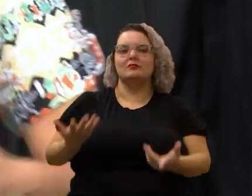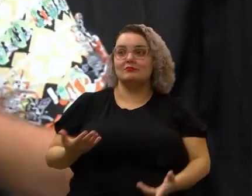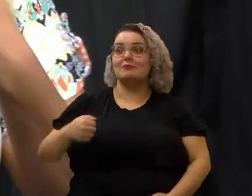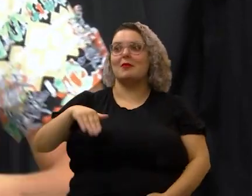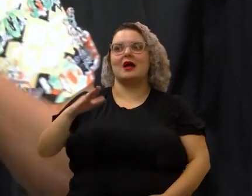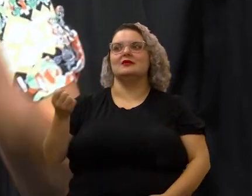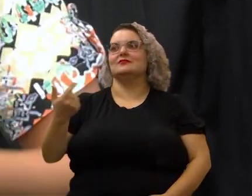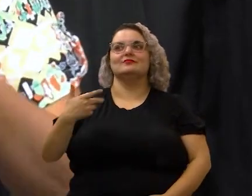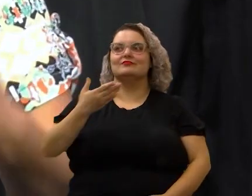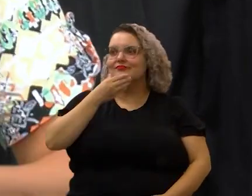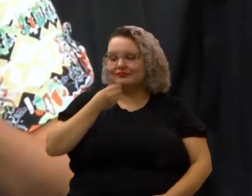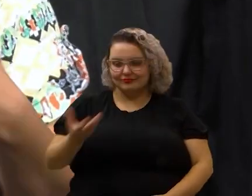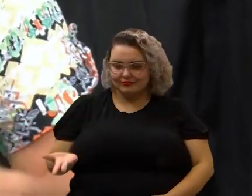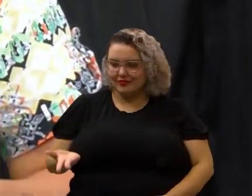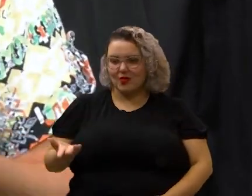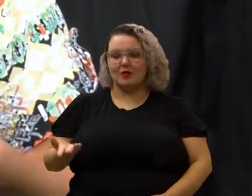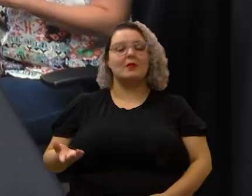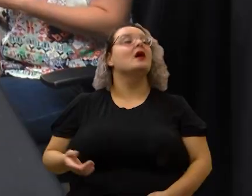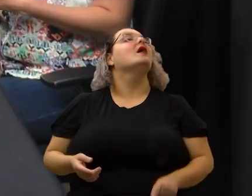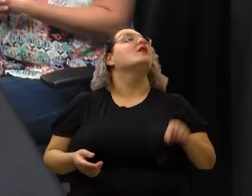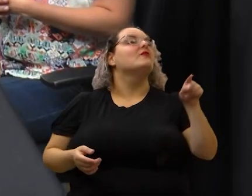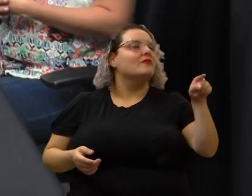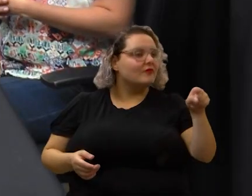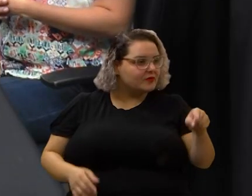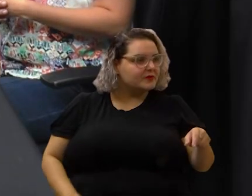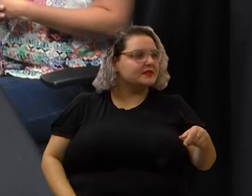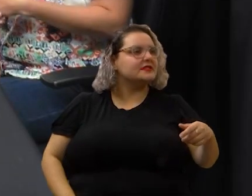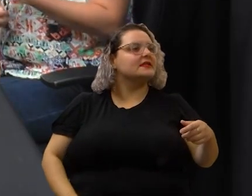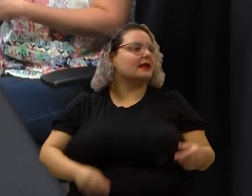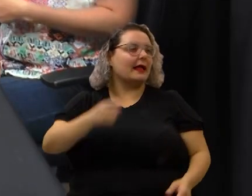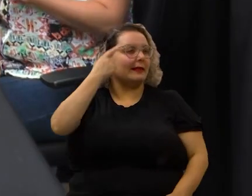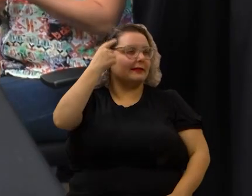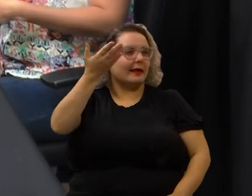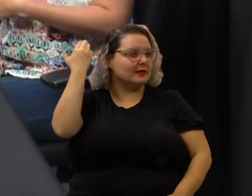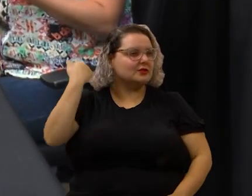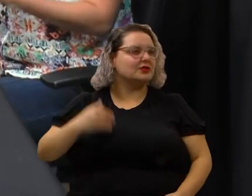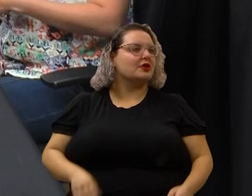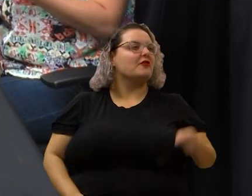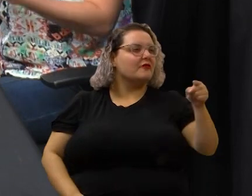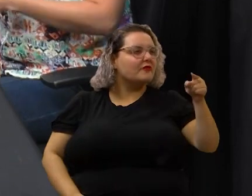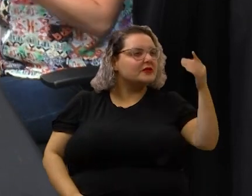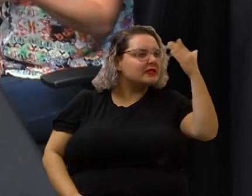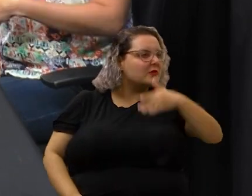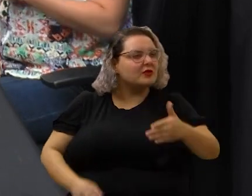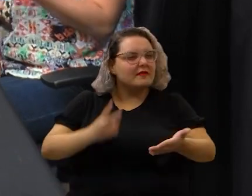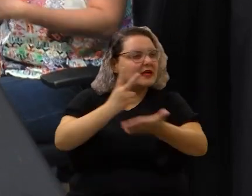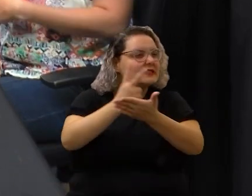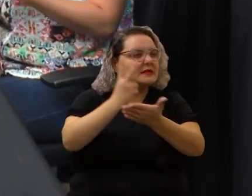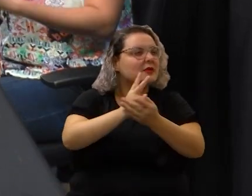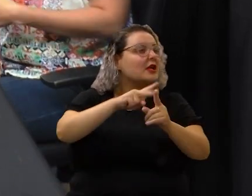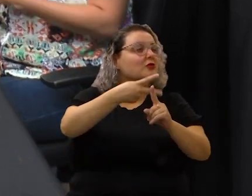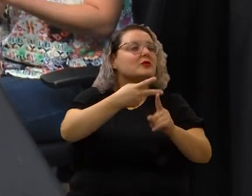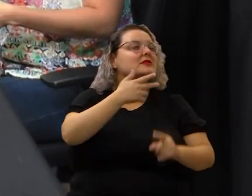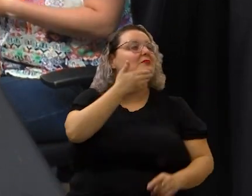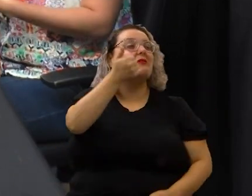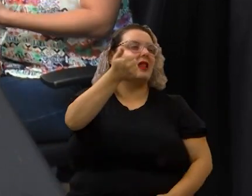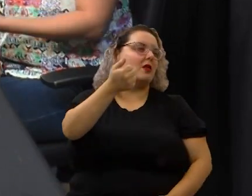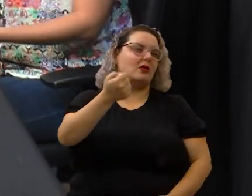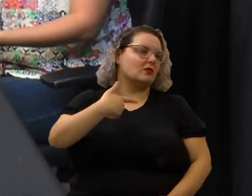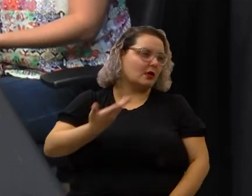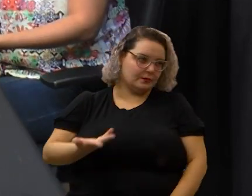mais... Aquela ideia antiga, você tem que provar, então você tem que ter 2 vezes melhor. Eu tenho que provar e tudo